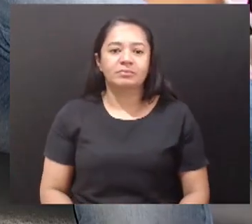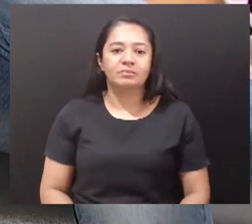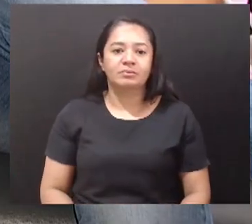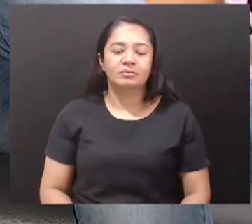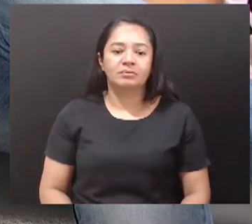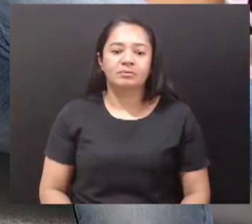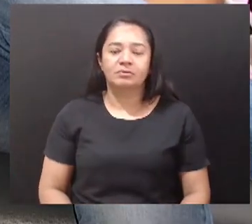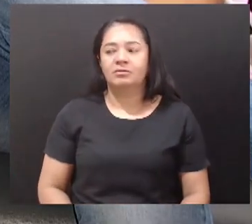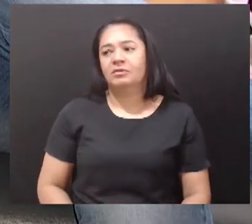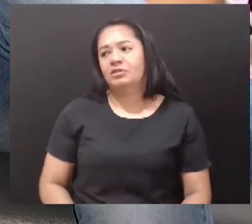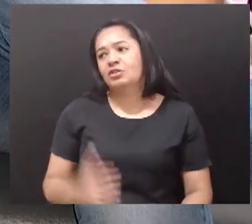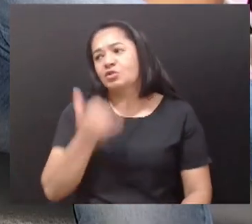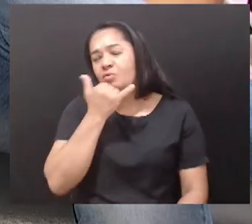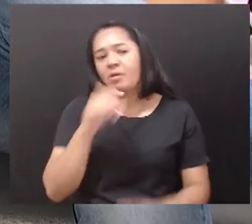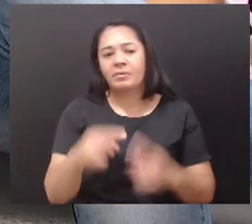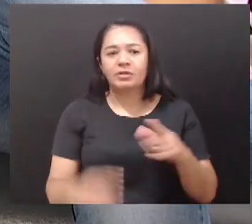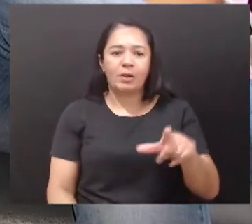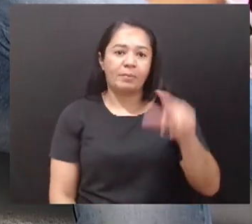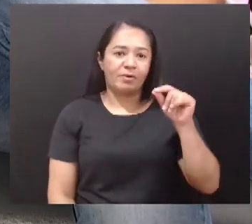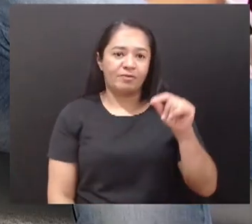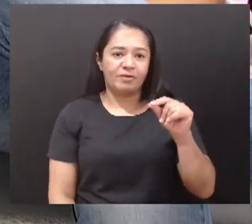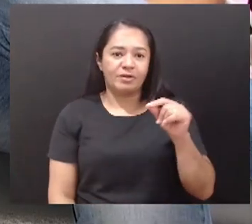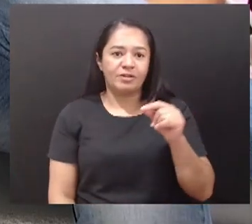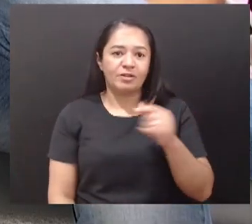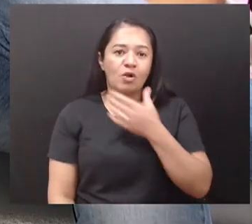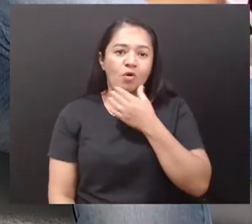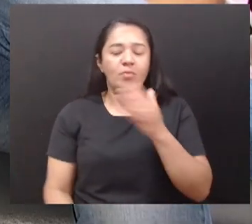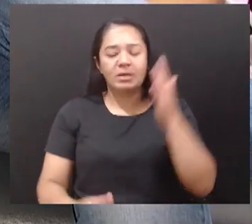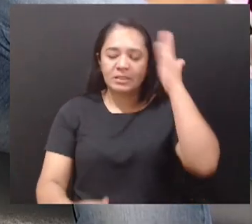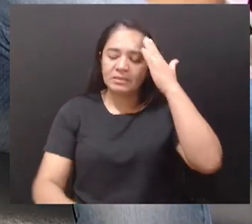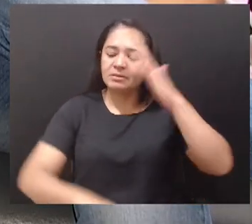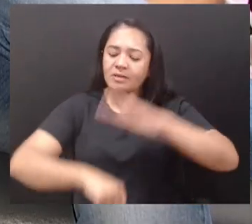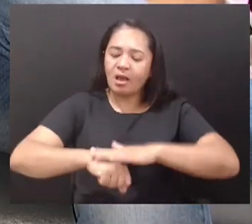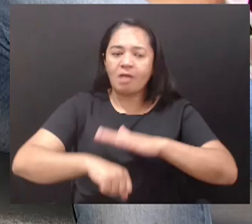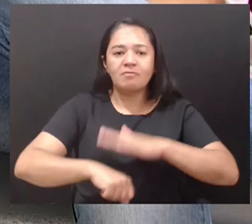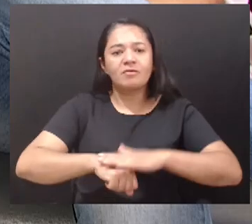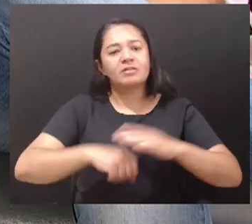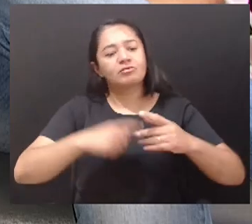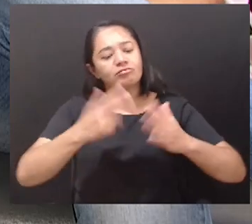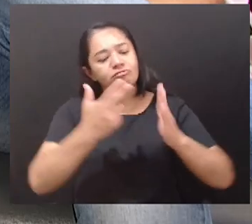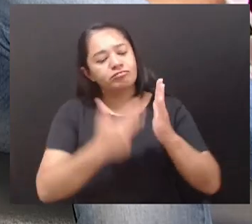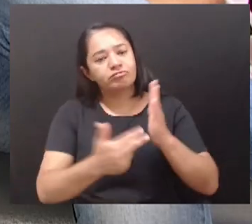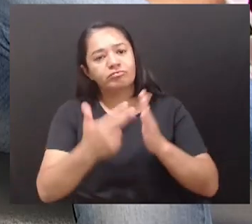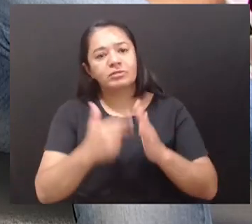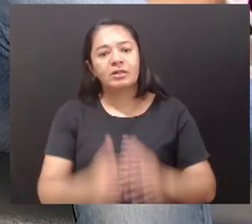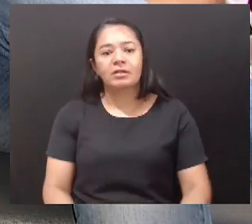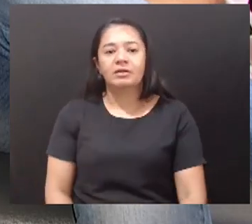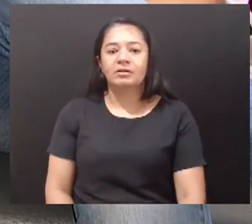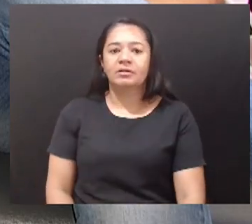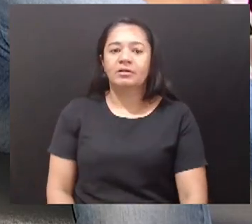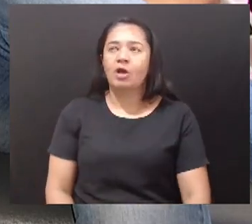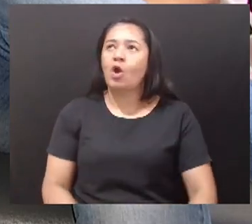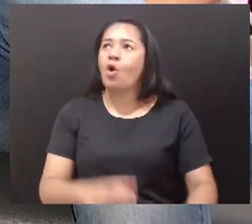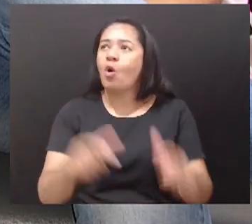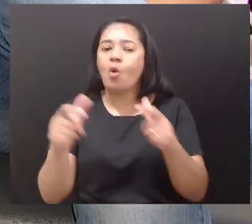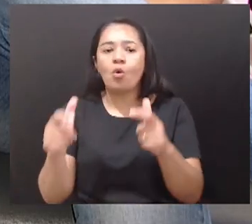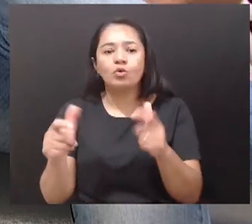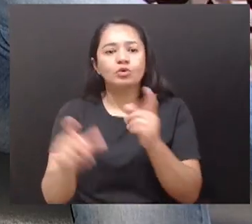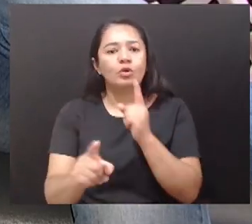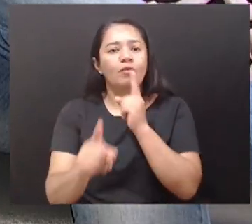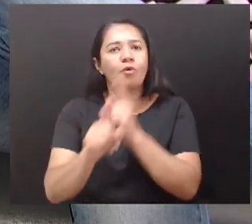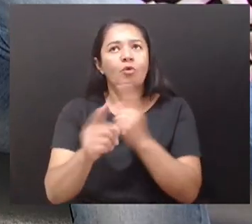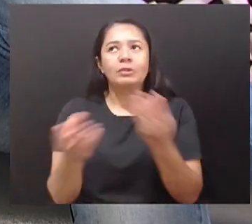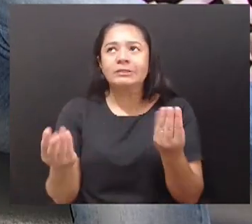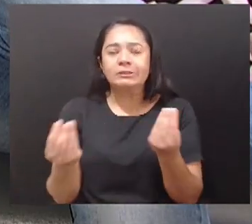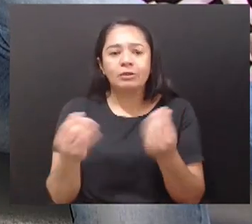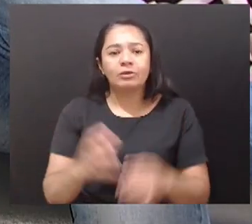gente prefere um rapaz que sabe fazer uns desenhos e tal, né? Aí ela falou assim, mas aonde eu vou arrumar esse filho de Deus que vai fazer isso aqui?